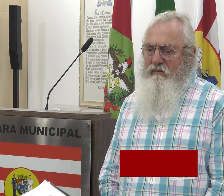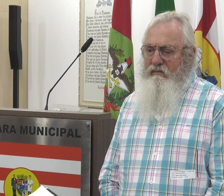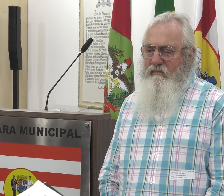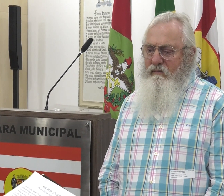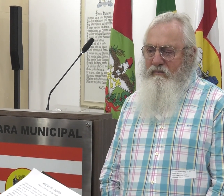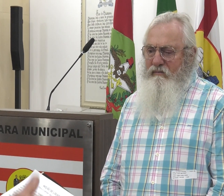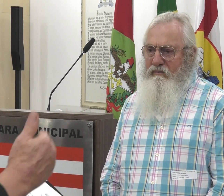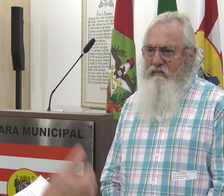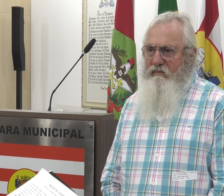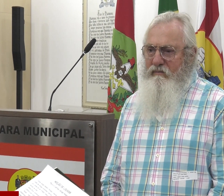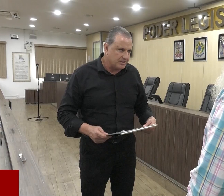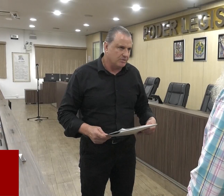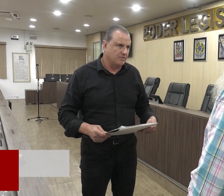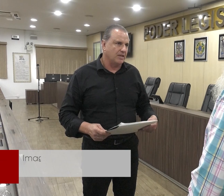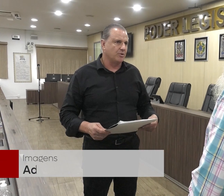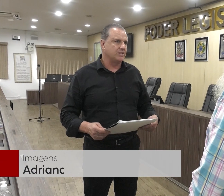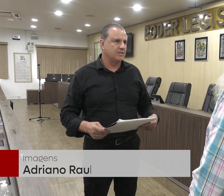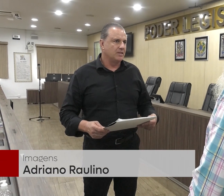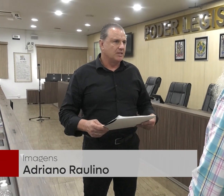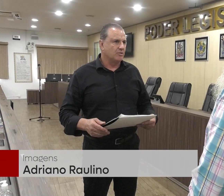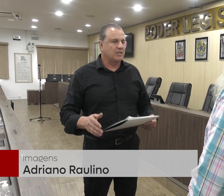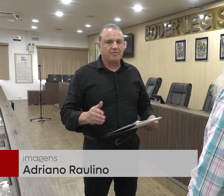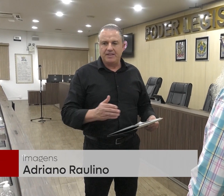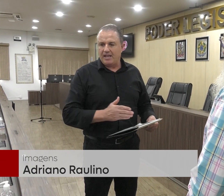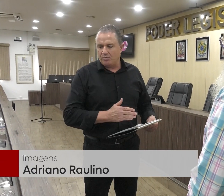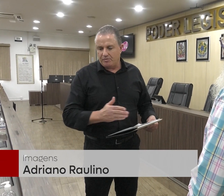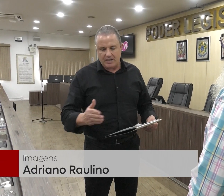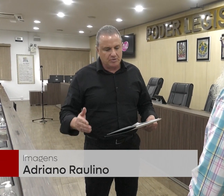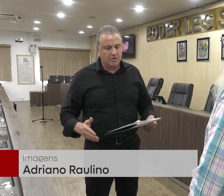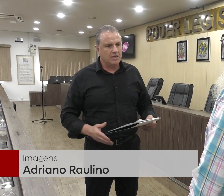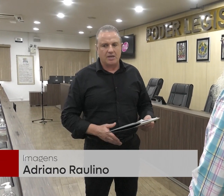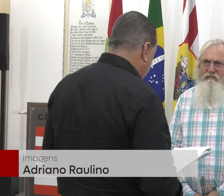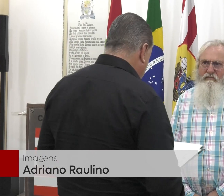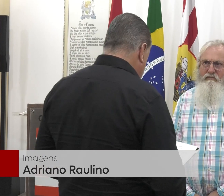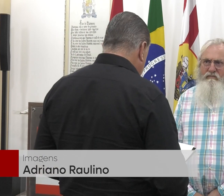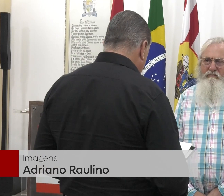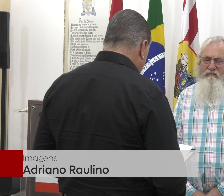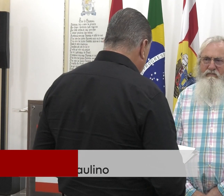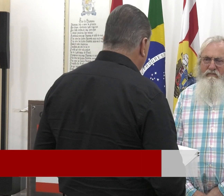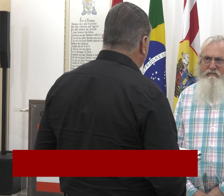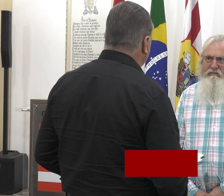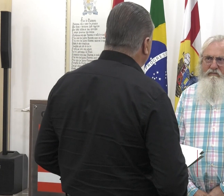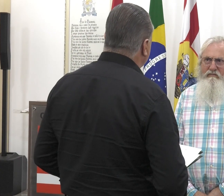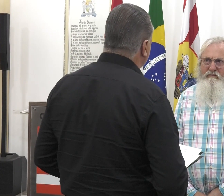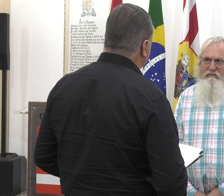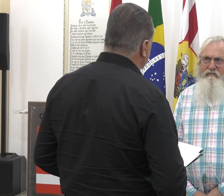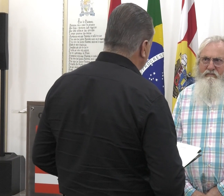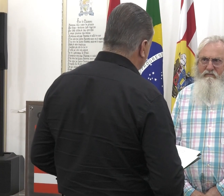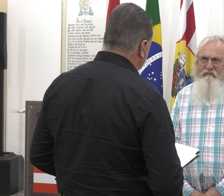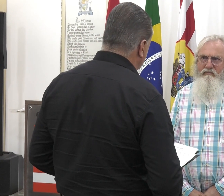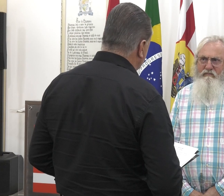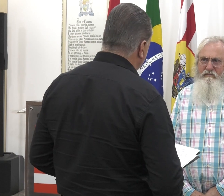Russo, recebeu uma moção de louvor da Câmara de Vereadores pelos relevantes serviços prestados na área do